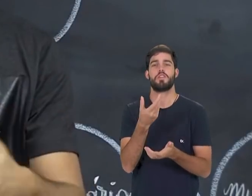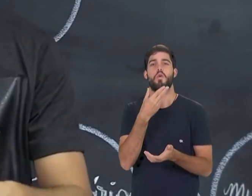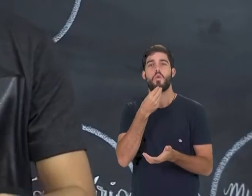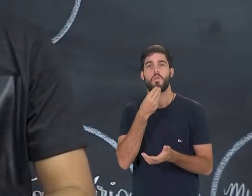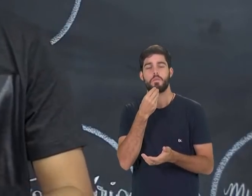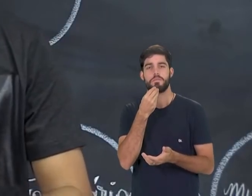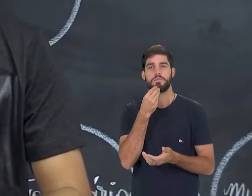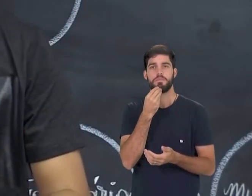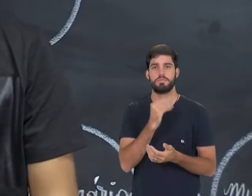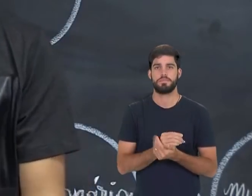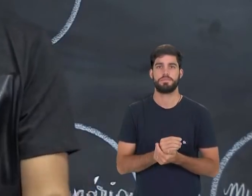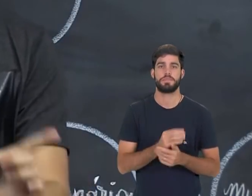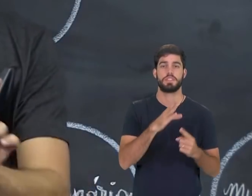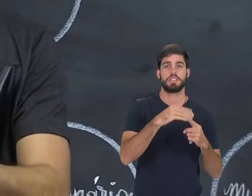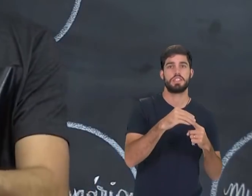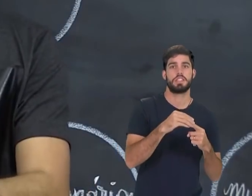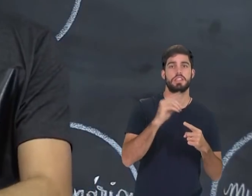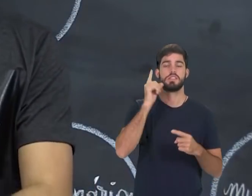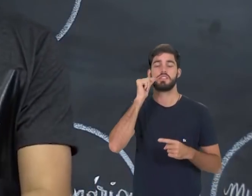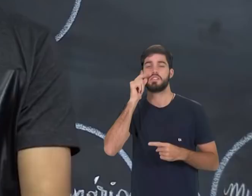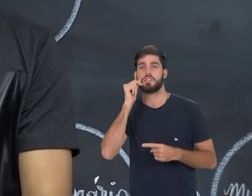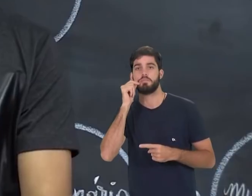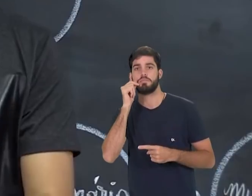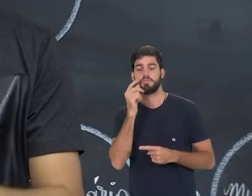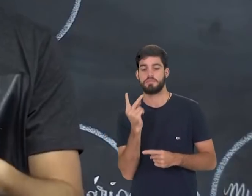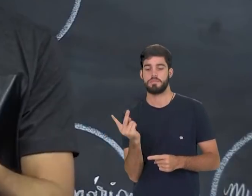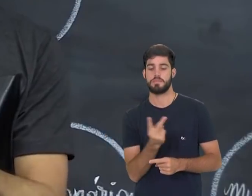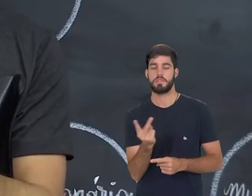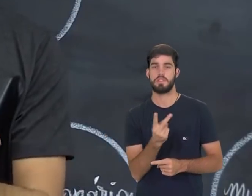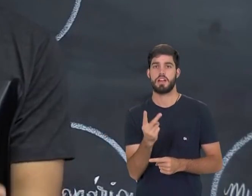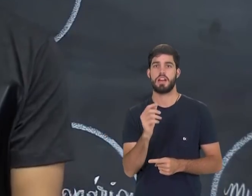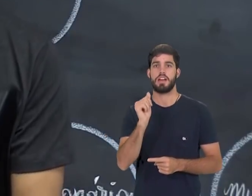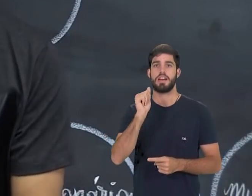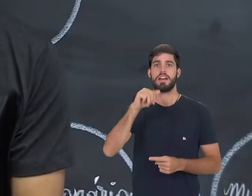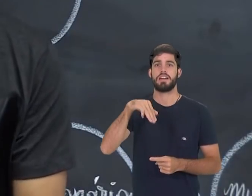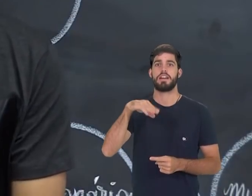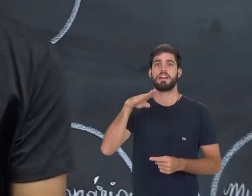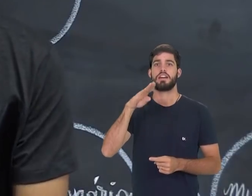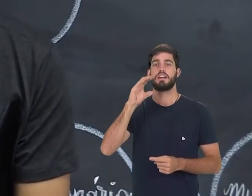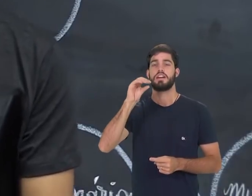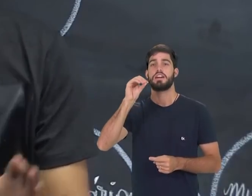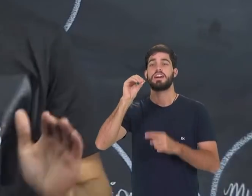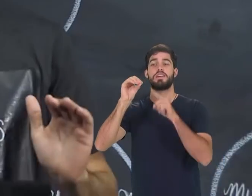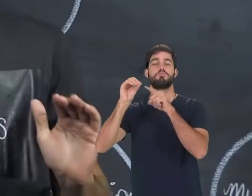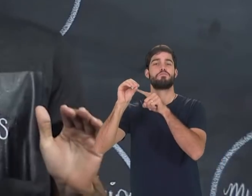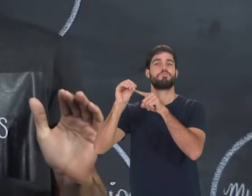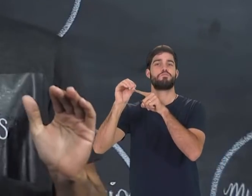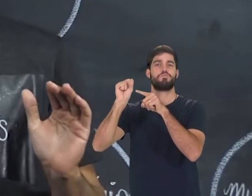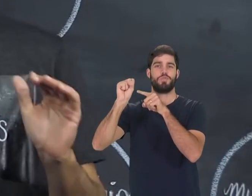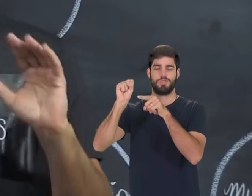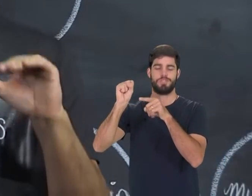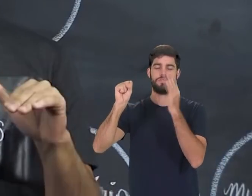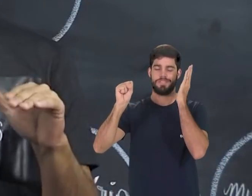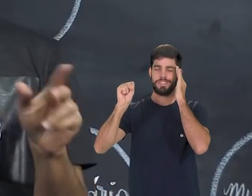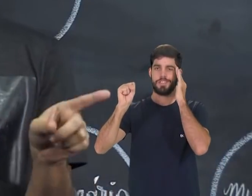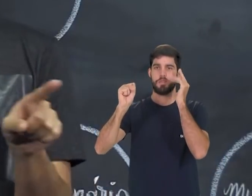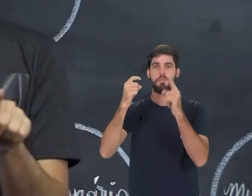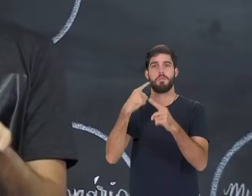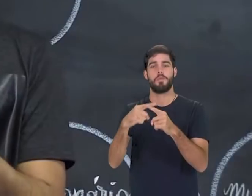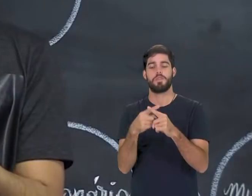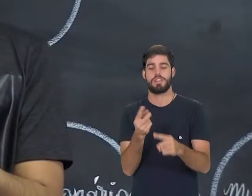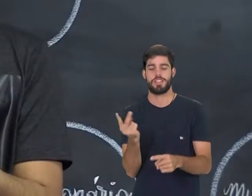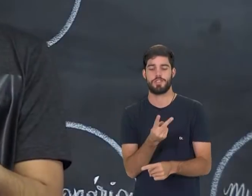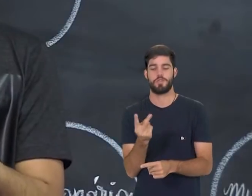a caneta e o lápis, eu vou ter que utilizar ambos para especificar que se refere há um gênero, nesse caso